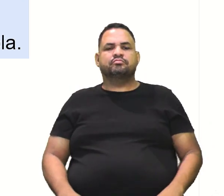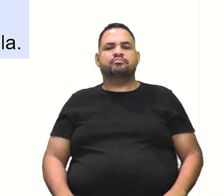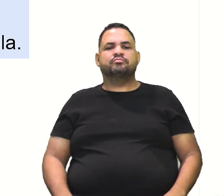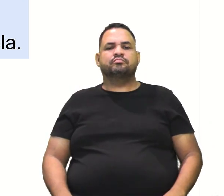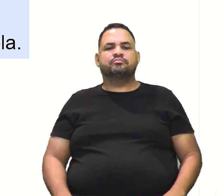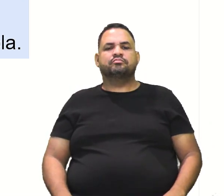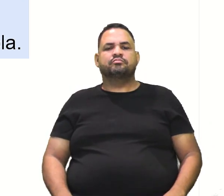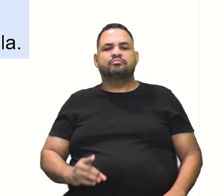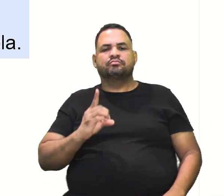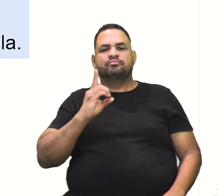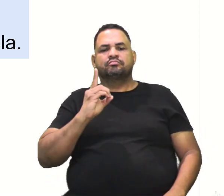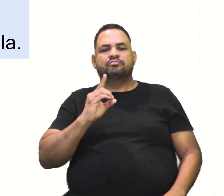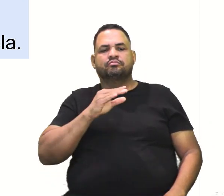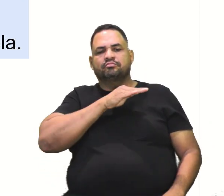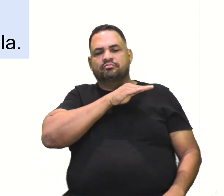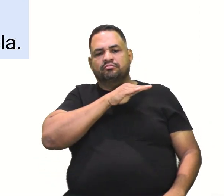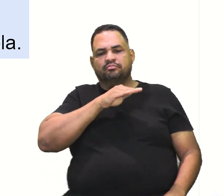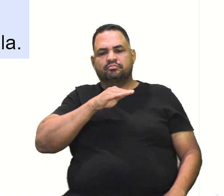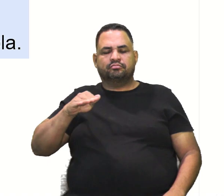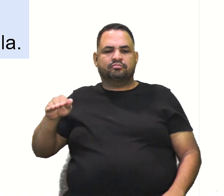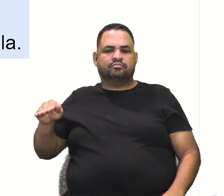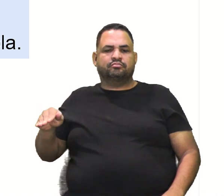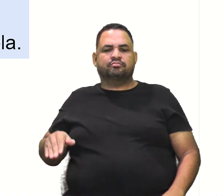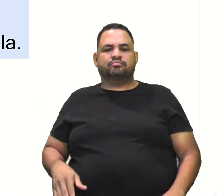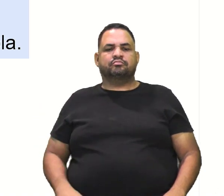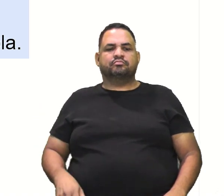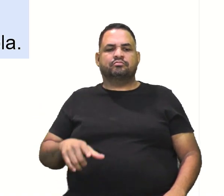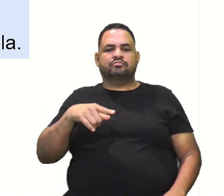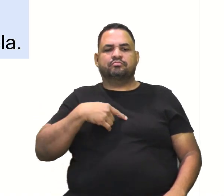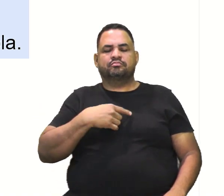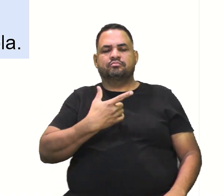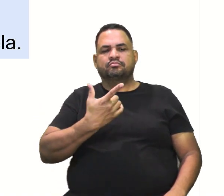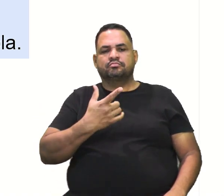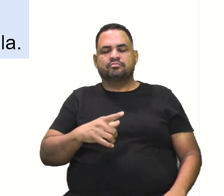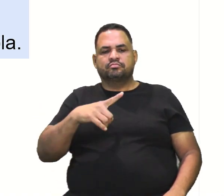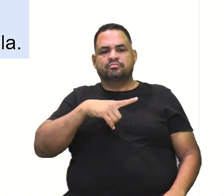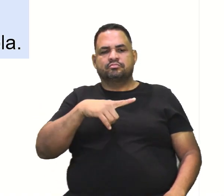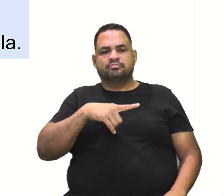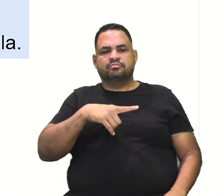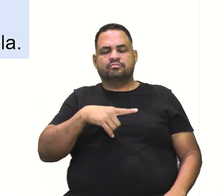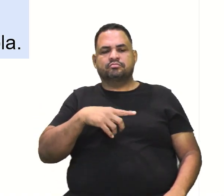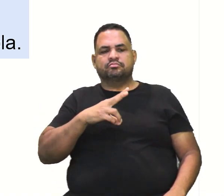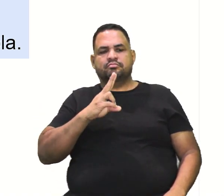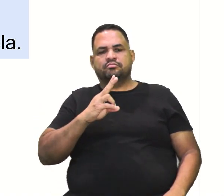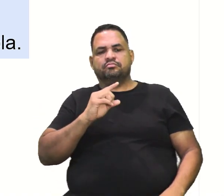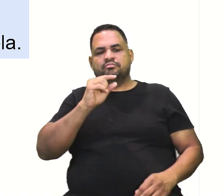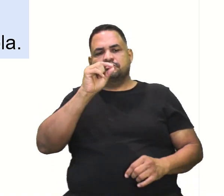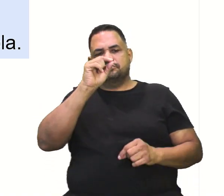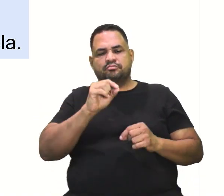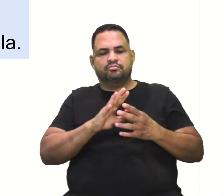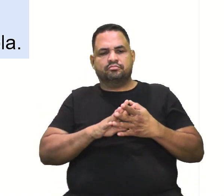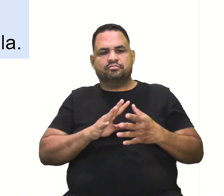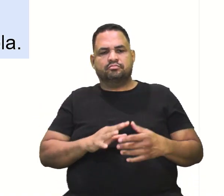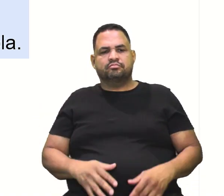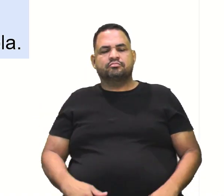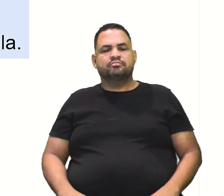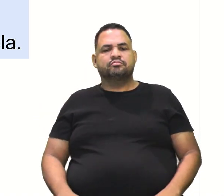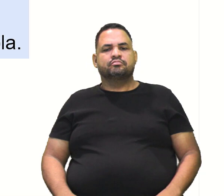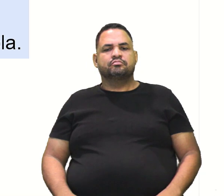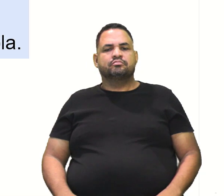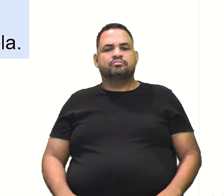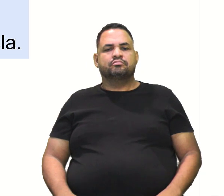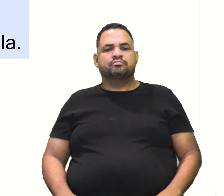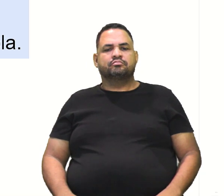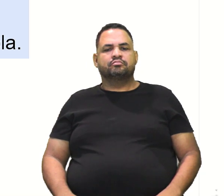parábola. A diretriz é essa reta, né? Que tem uma mesma distância que temos do vértice até a diretriz, temos do foco até